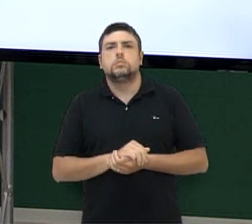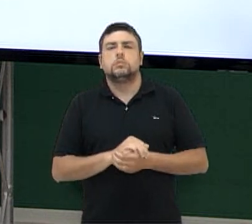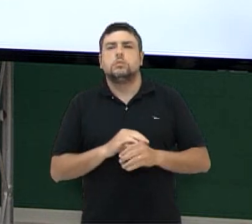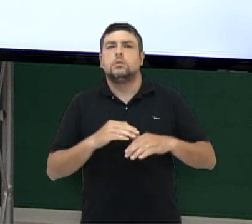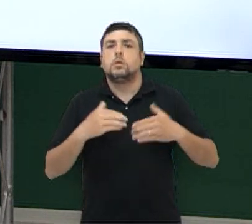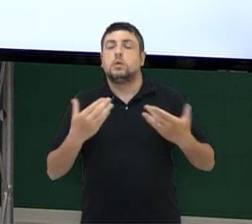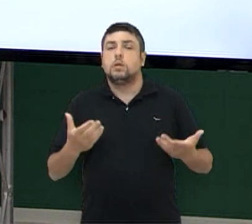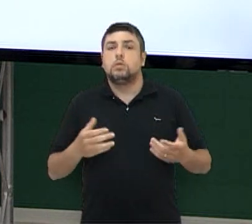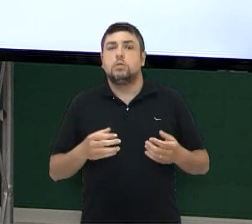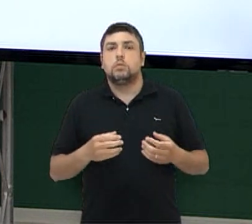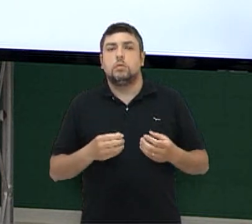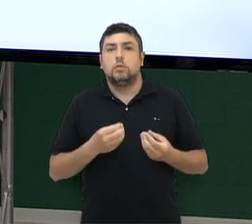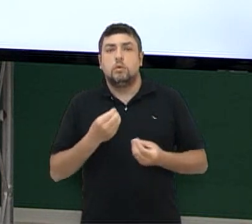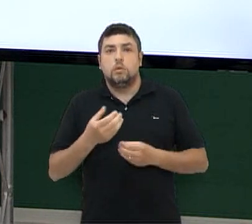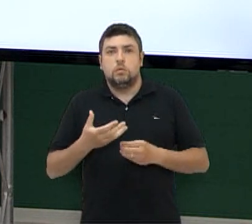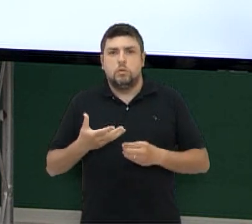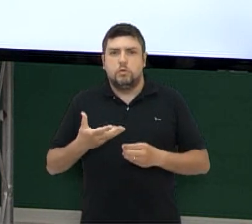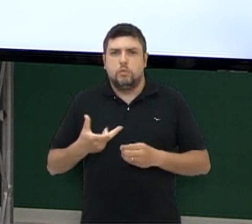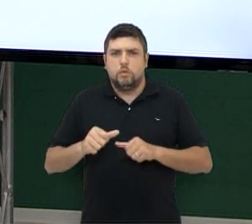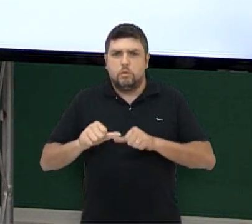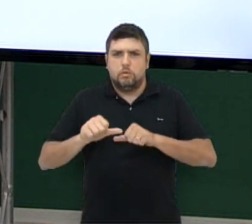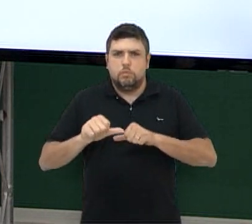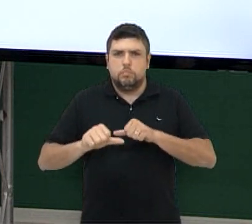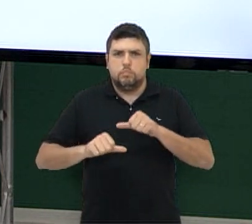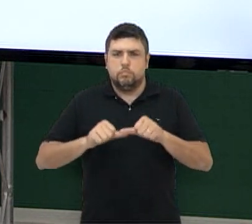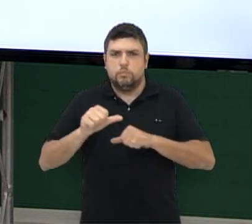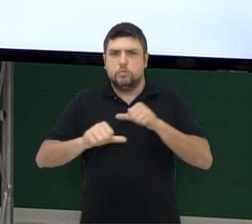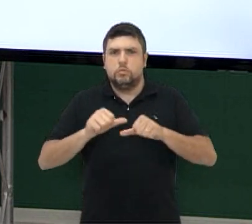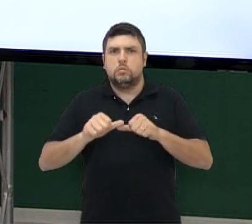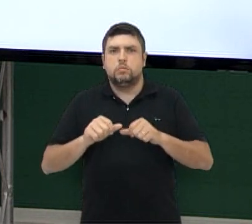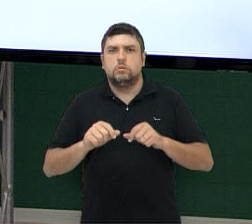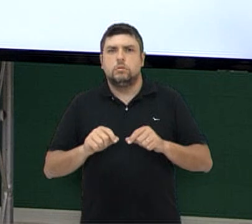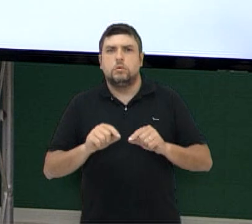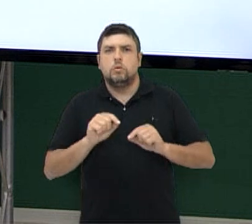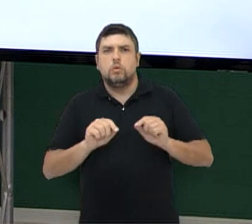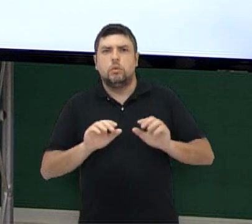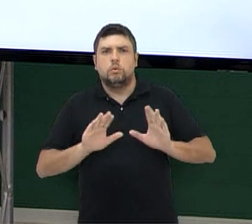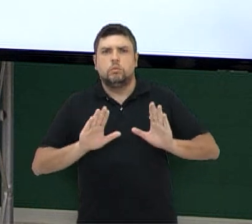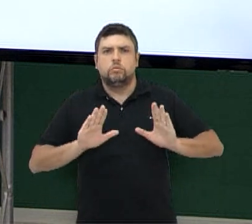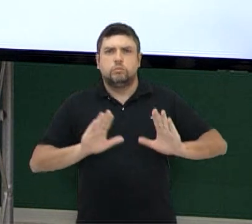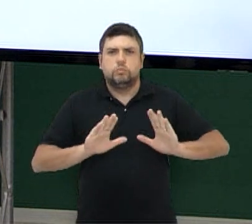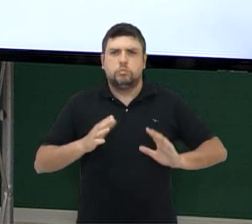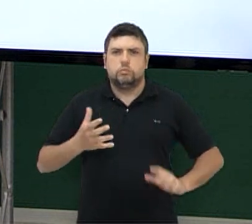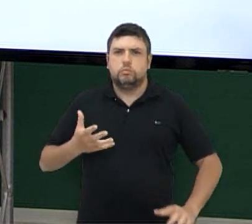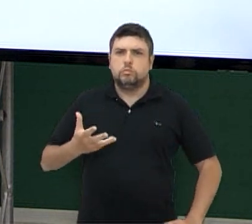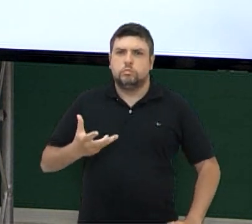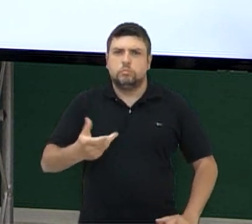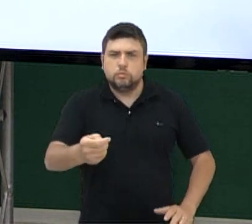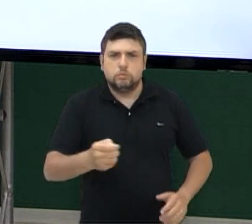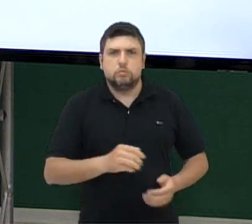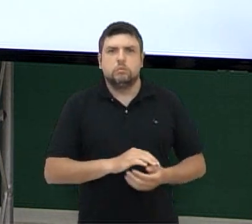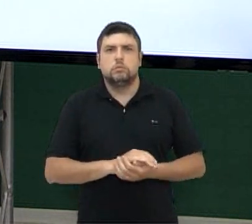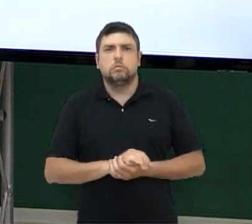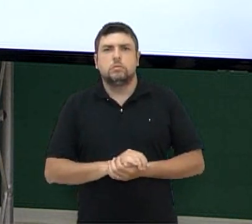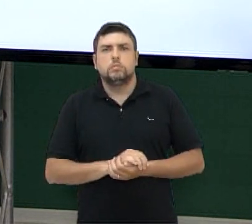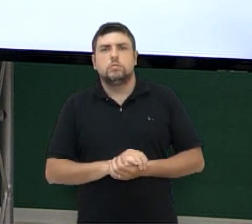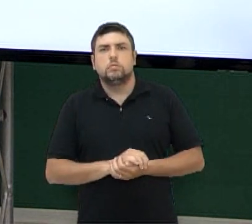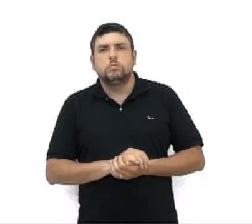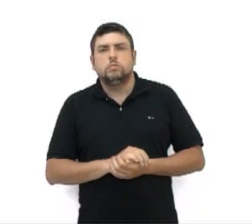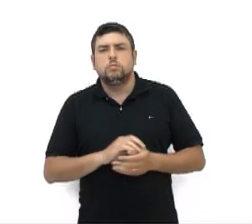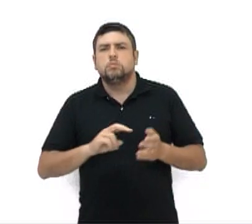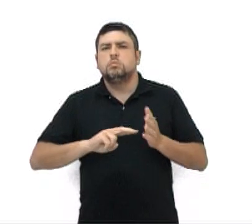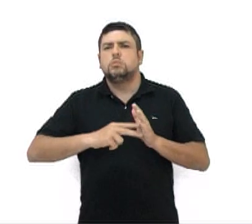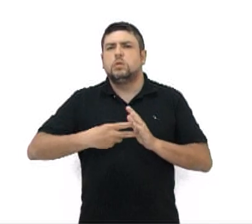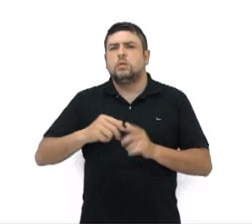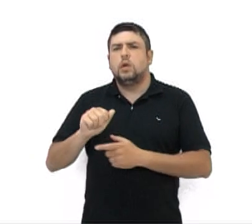nós mudamos a velocidade, ou seja, nós provocamos uma aceleração, beleza? O que representa